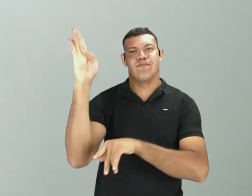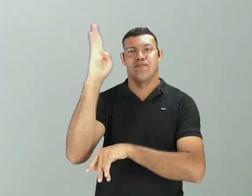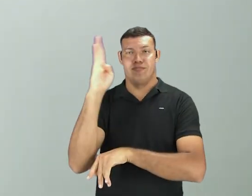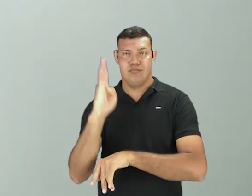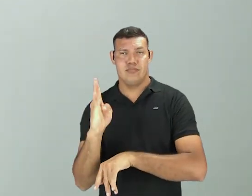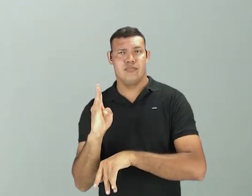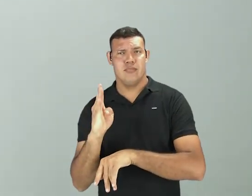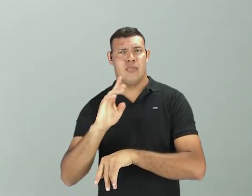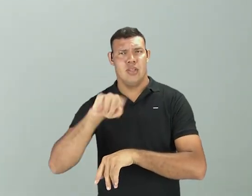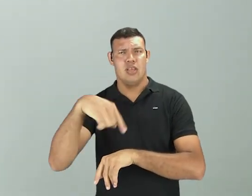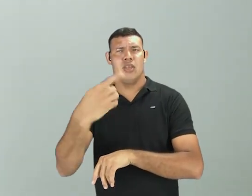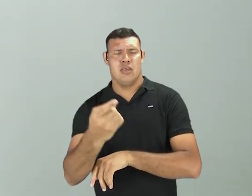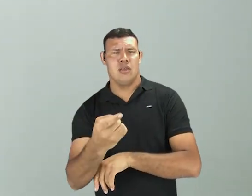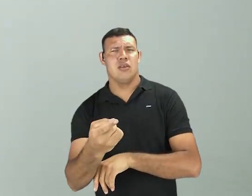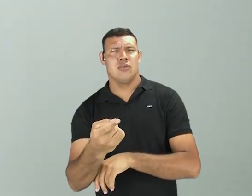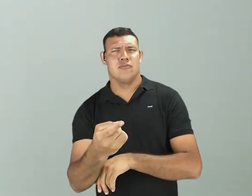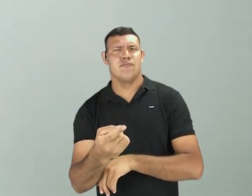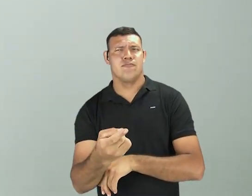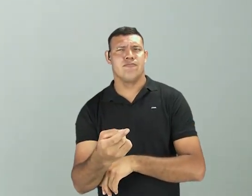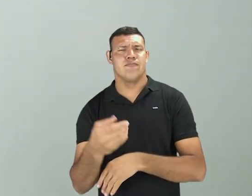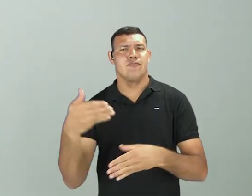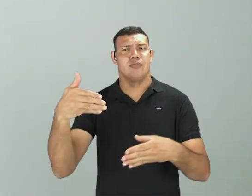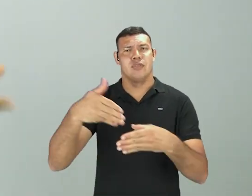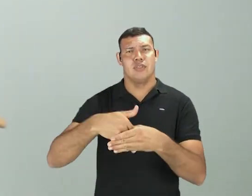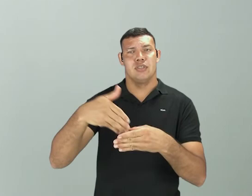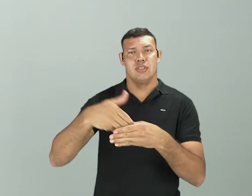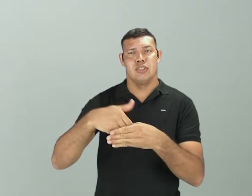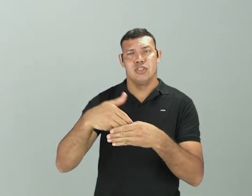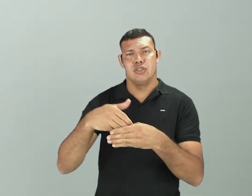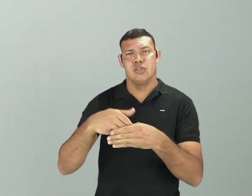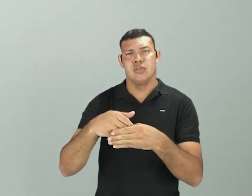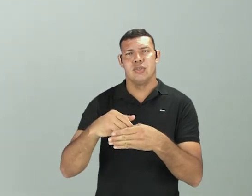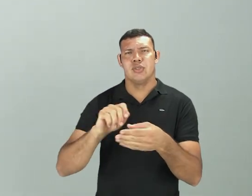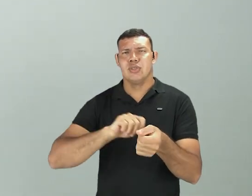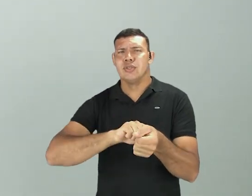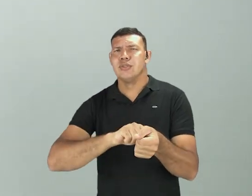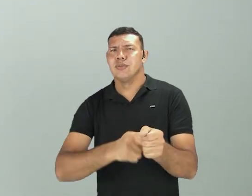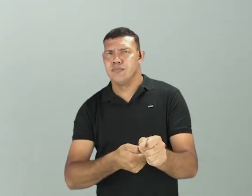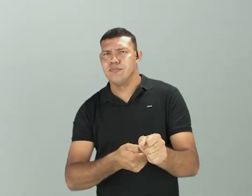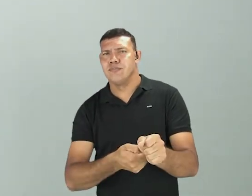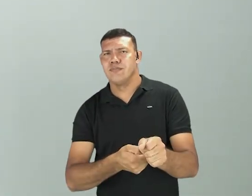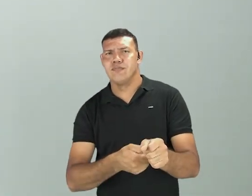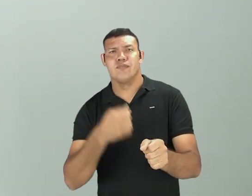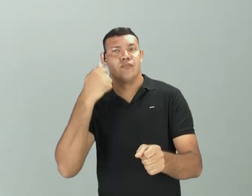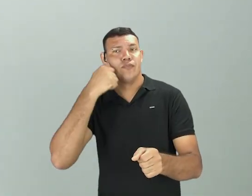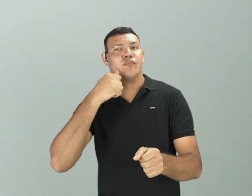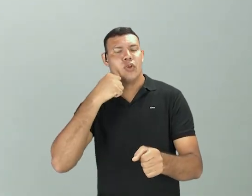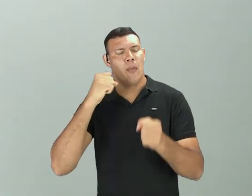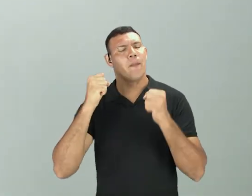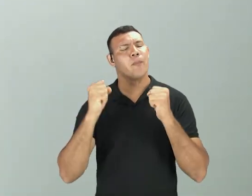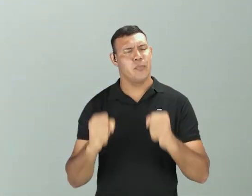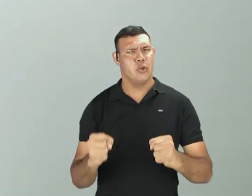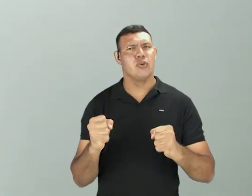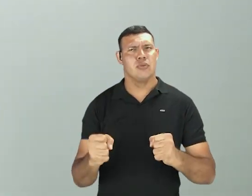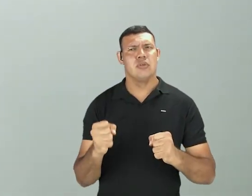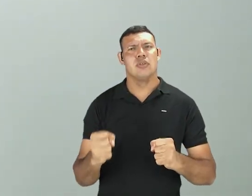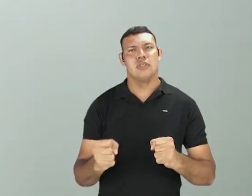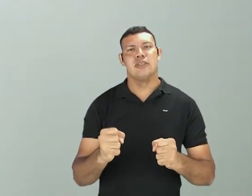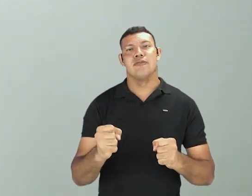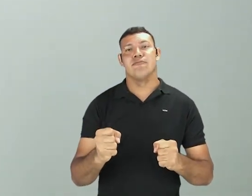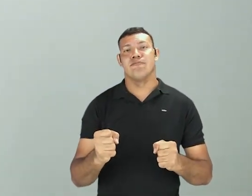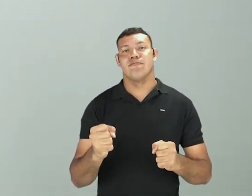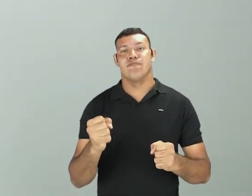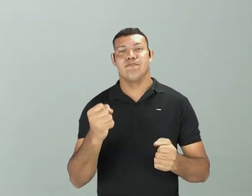né? Depois nós vamos ter o voto aí secreto, as mulheres vão poder votar, as pessoas que não sabem ler